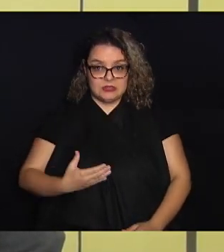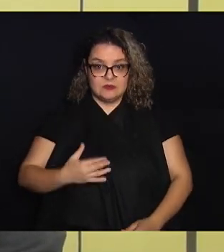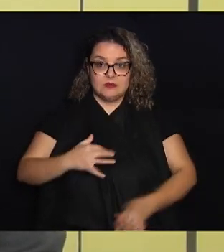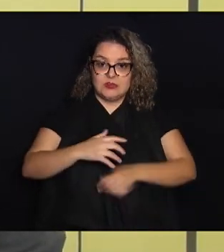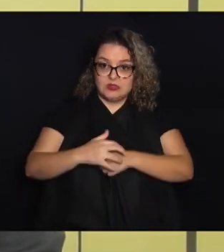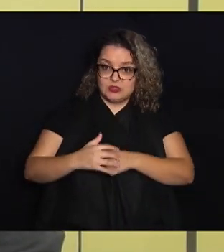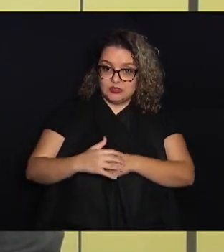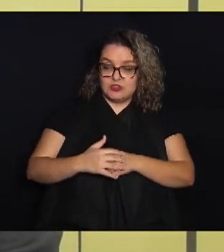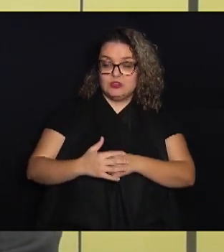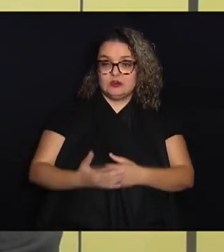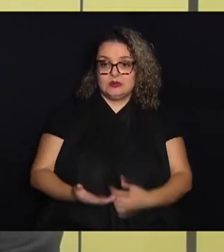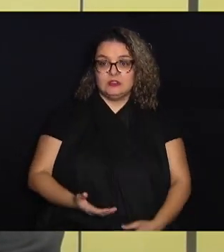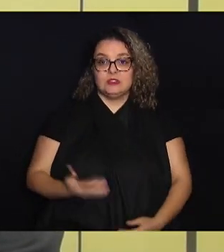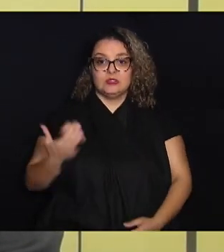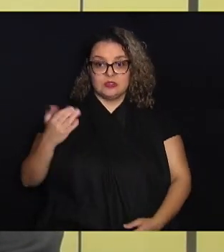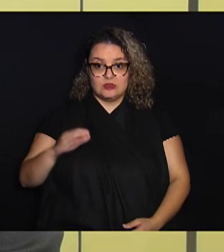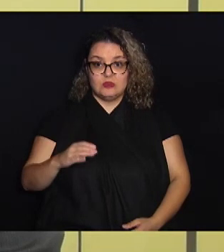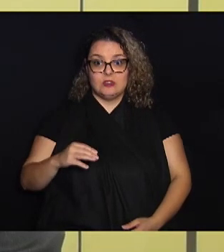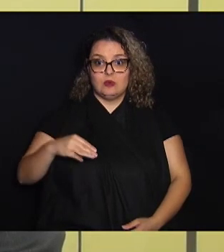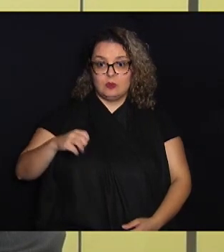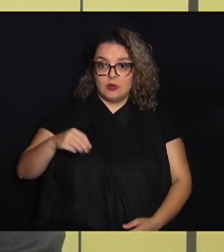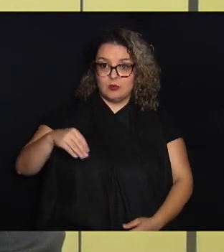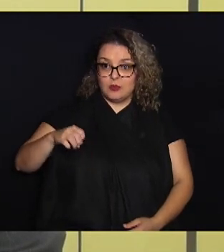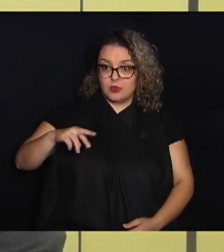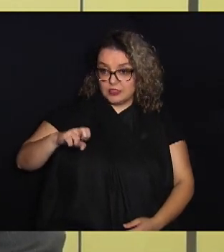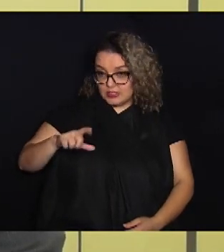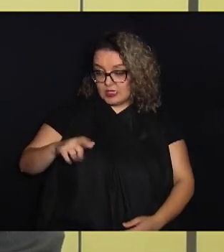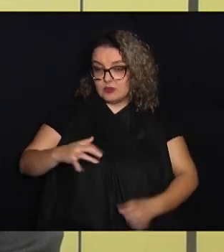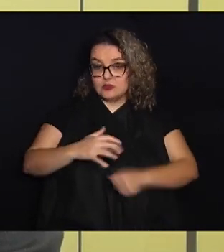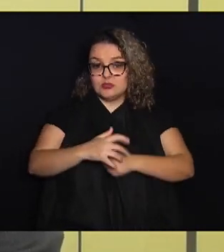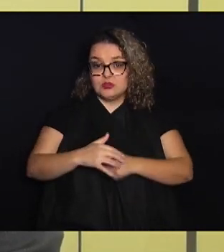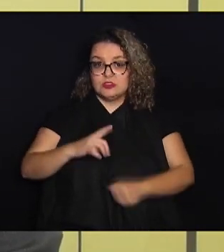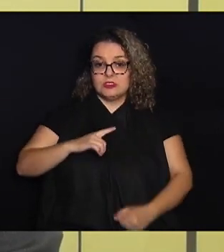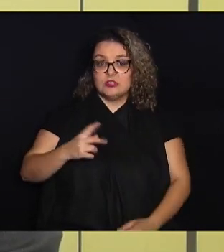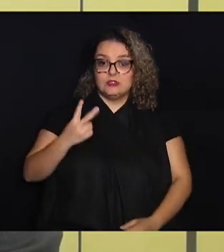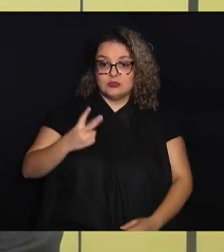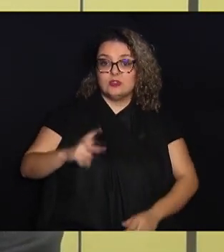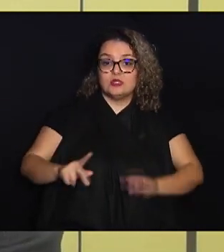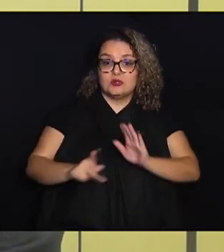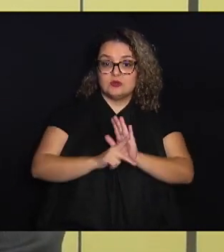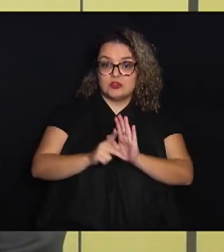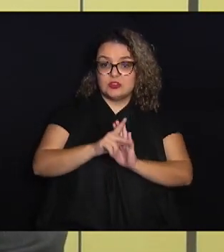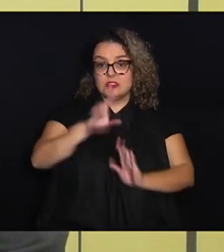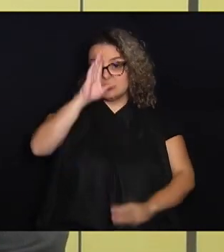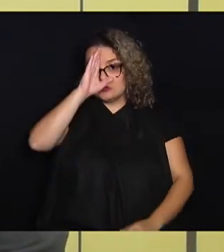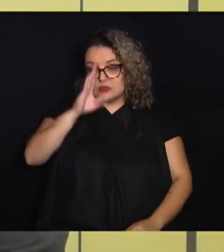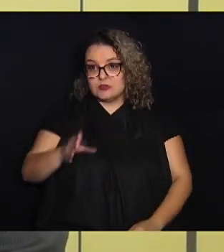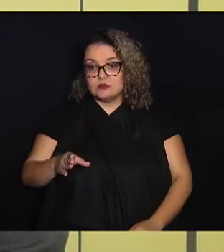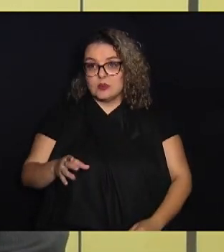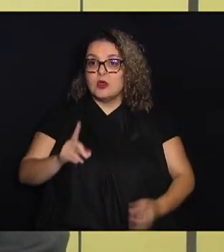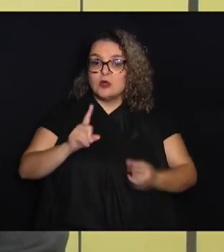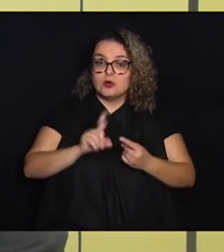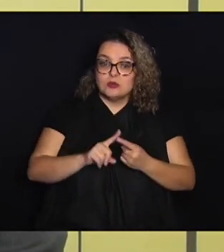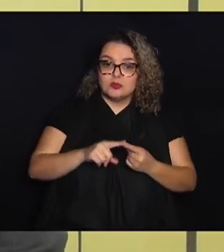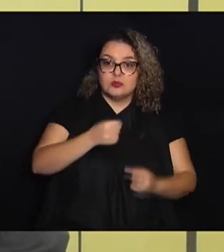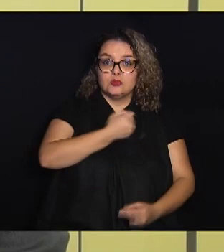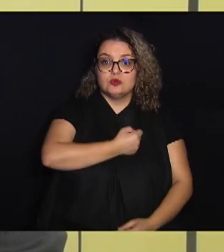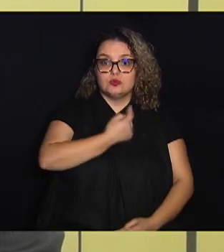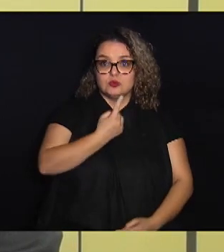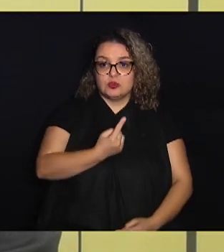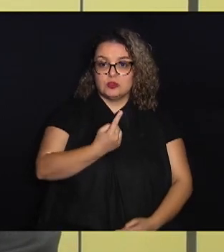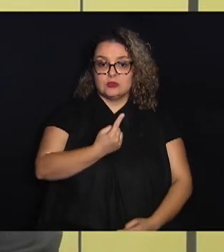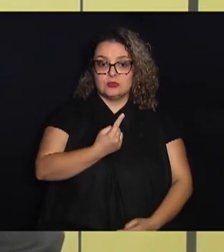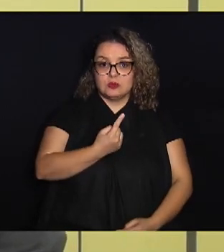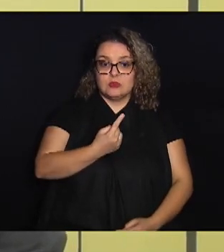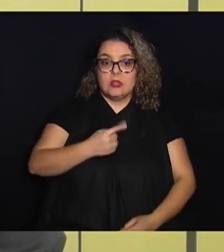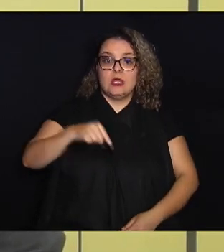Câmara. No Memorial Digital, a gente tem 2 projetos principais. O projeto número 1 é o Essa Rua